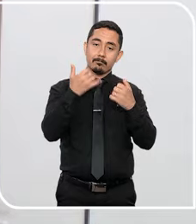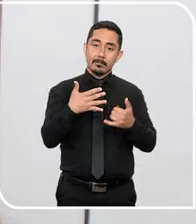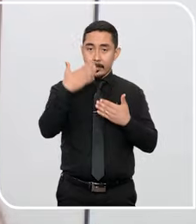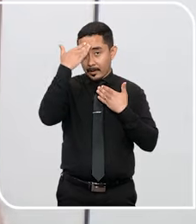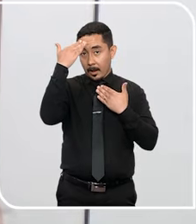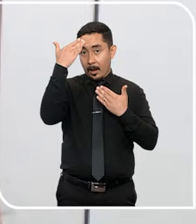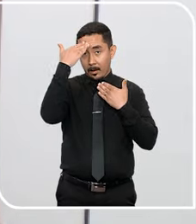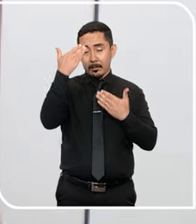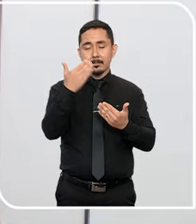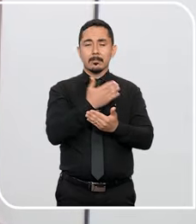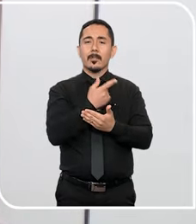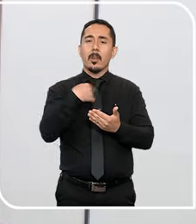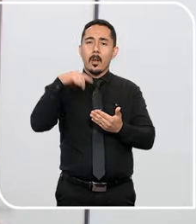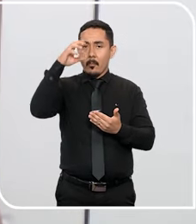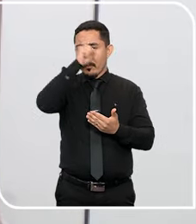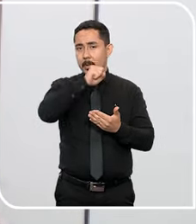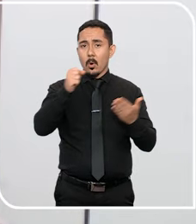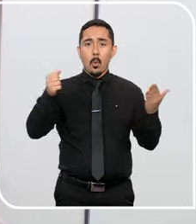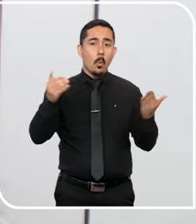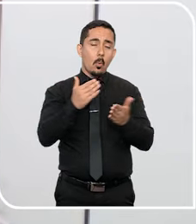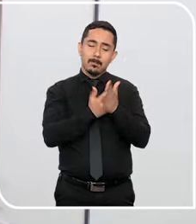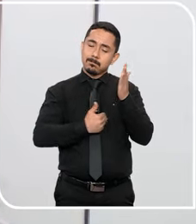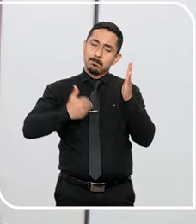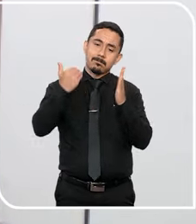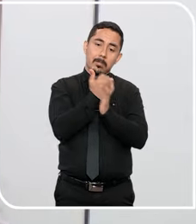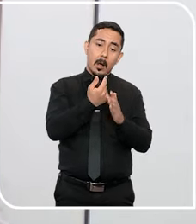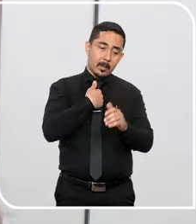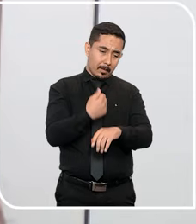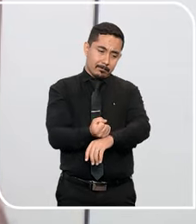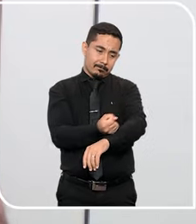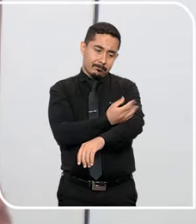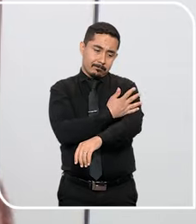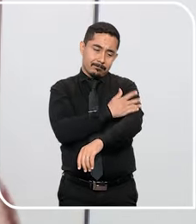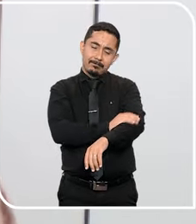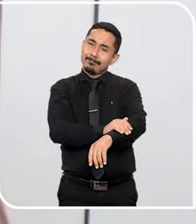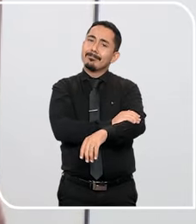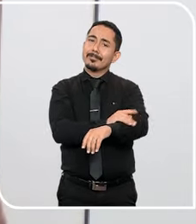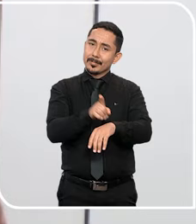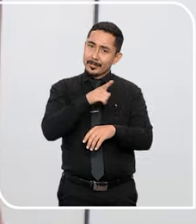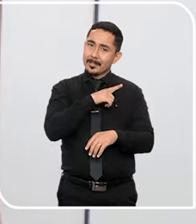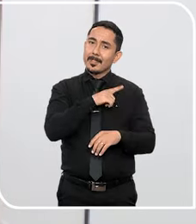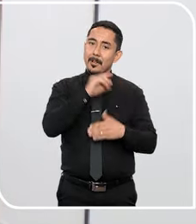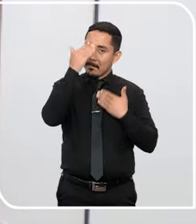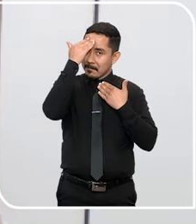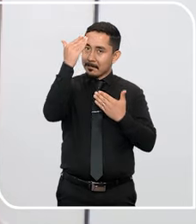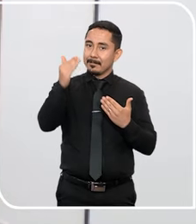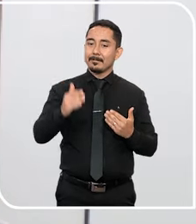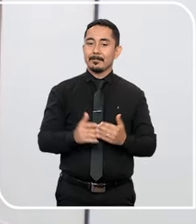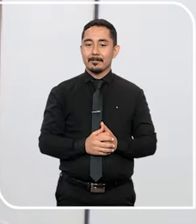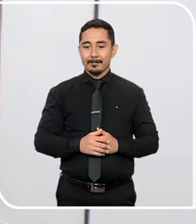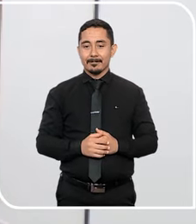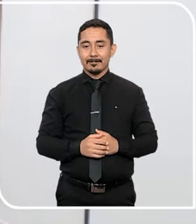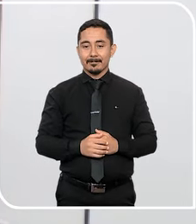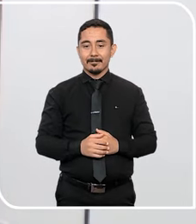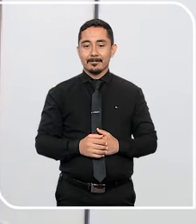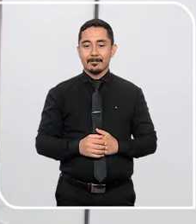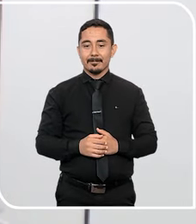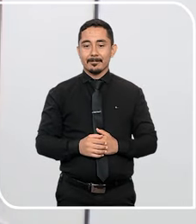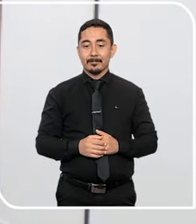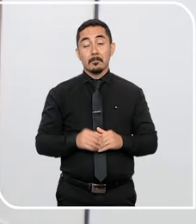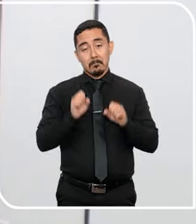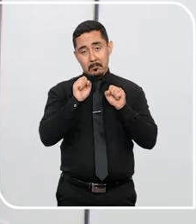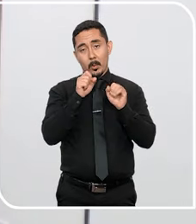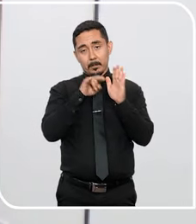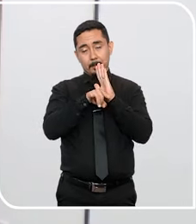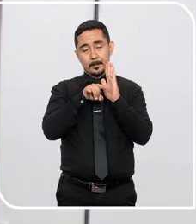aqui agradecer de coração aprendi muito mais ainda hoje me arrepiei Me emocionei então obrigada meninas pode